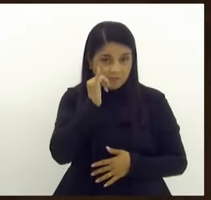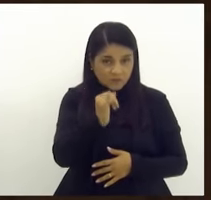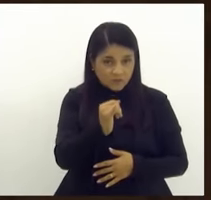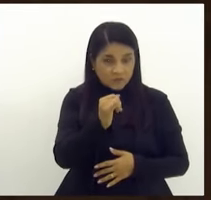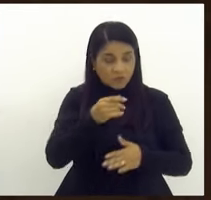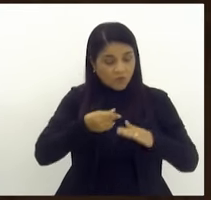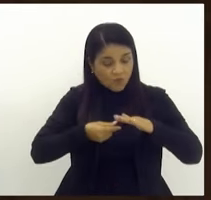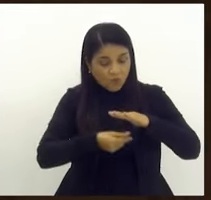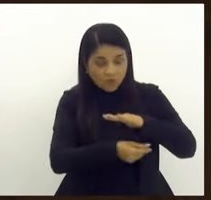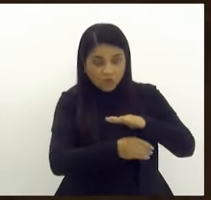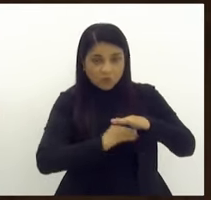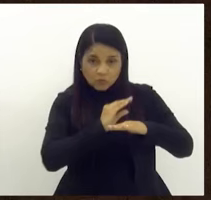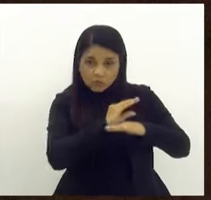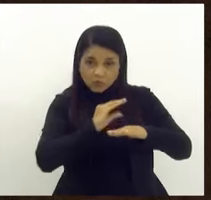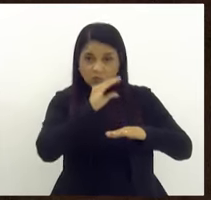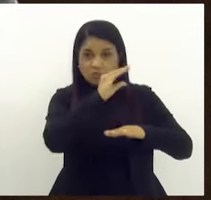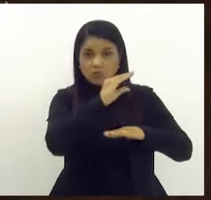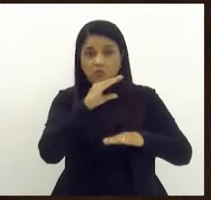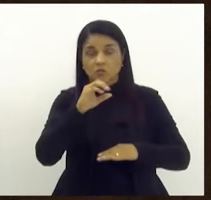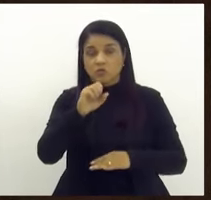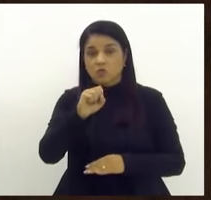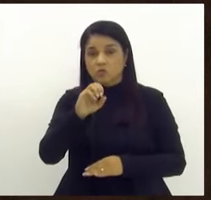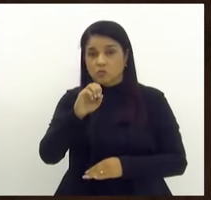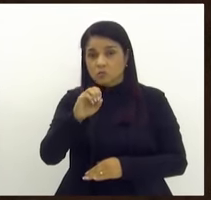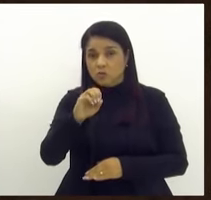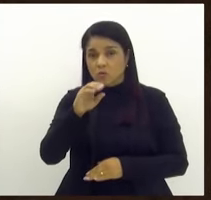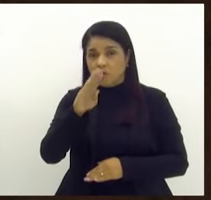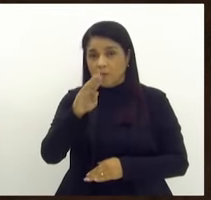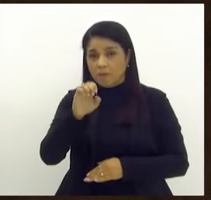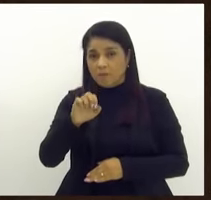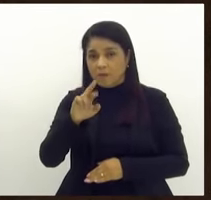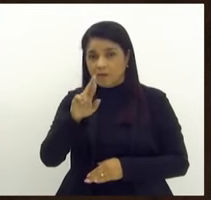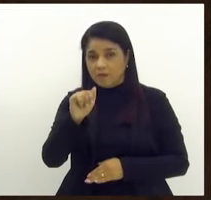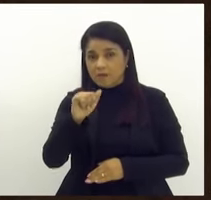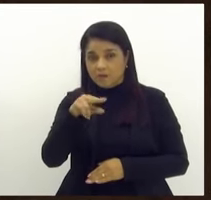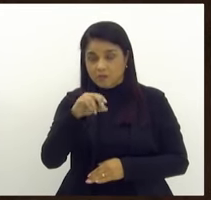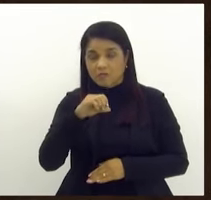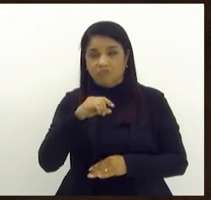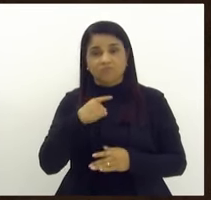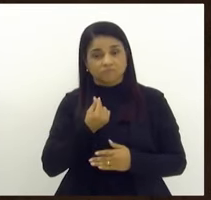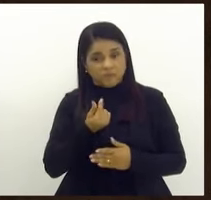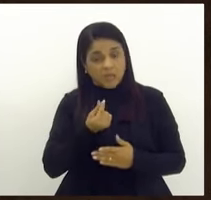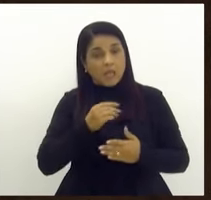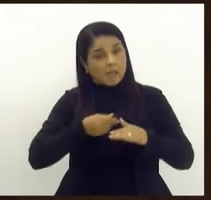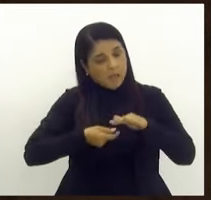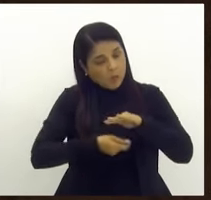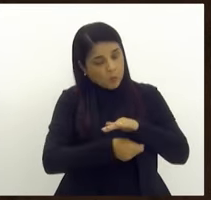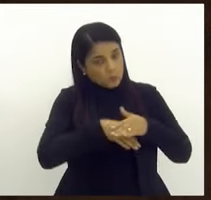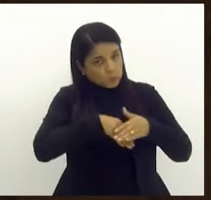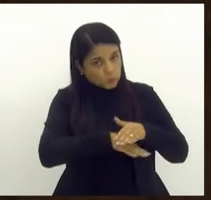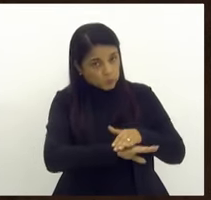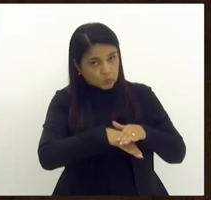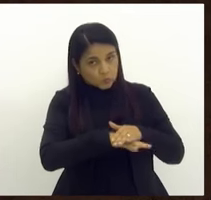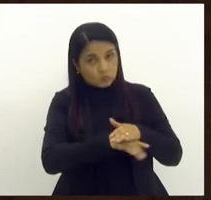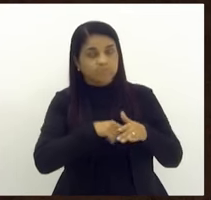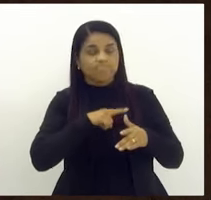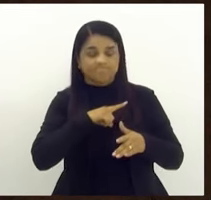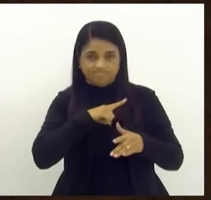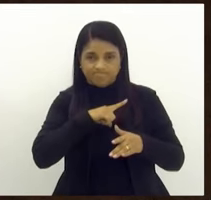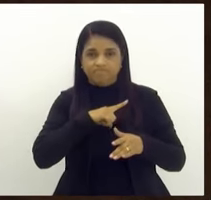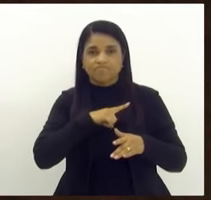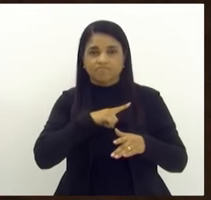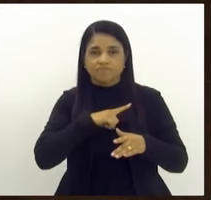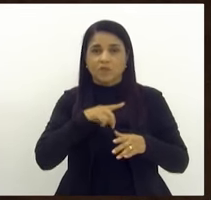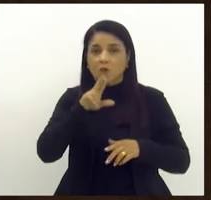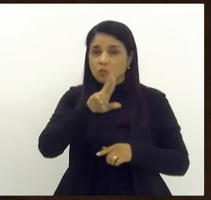fundo soberano que é o principal fundo que mais tem recurso e portanto o que mais vai